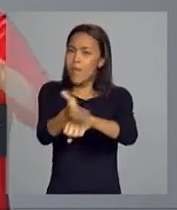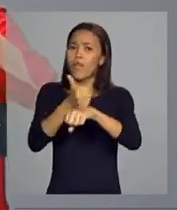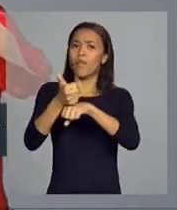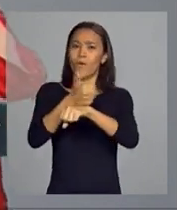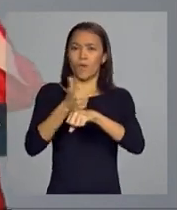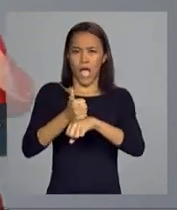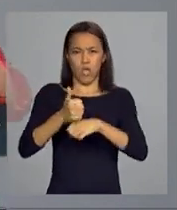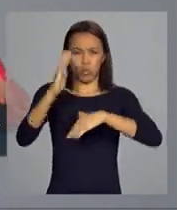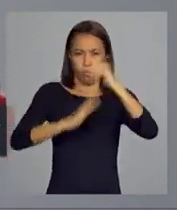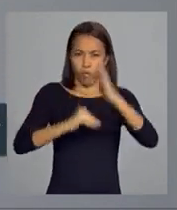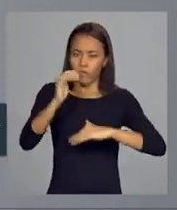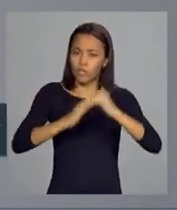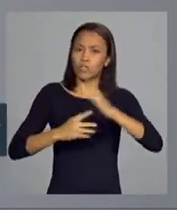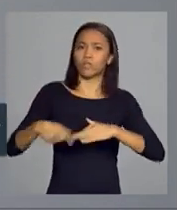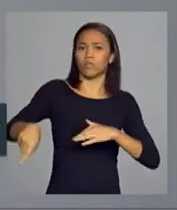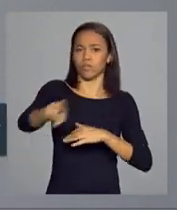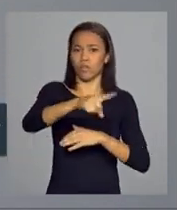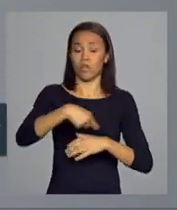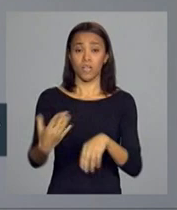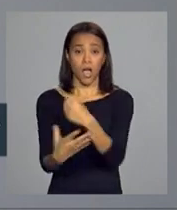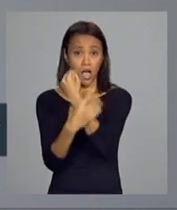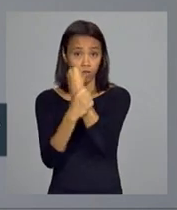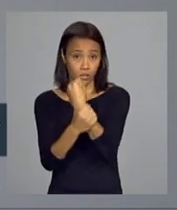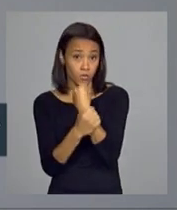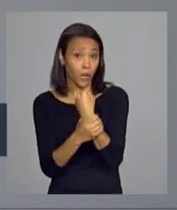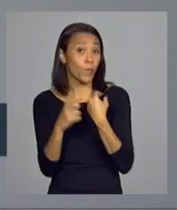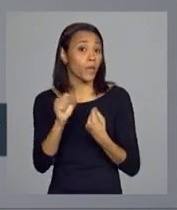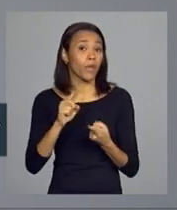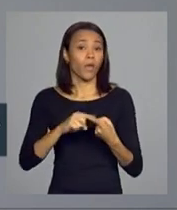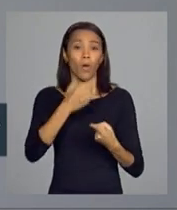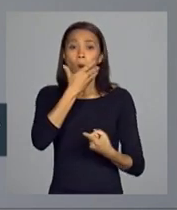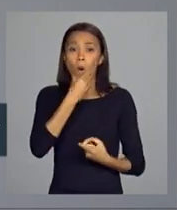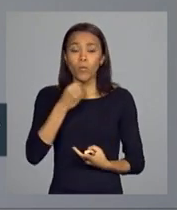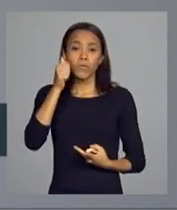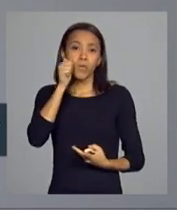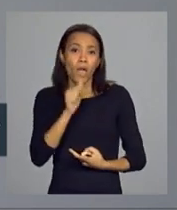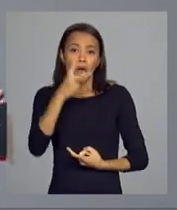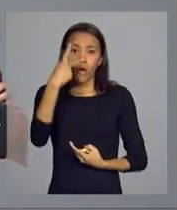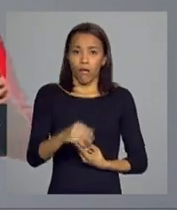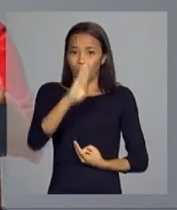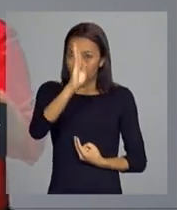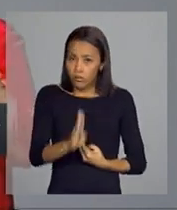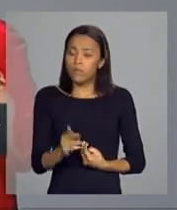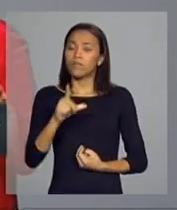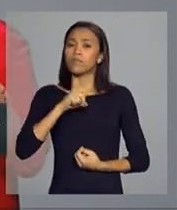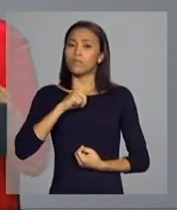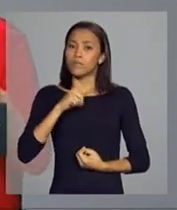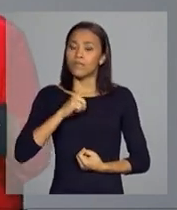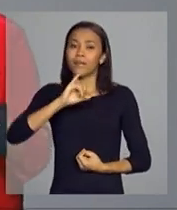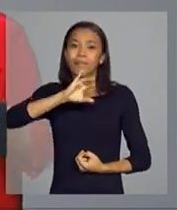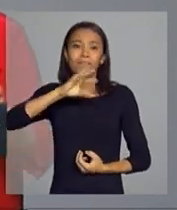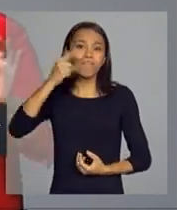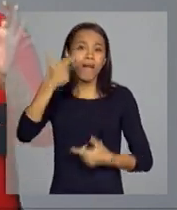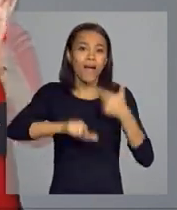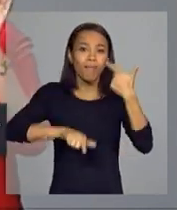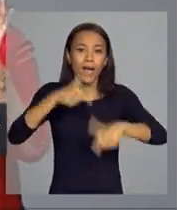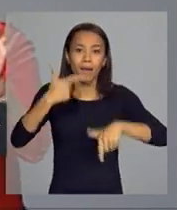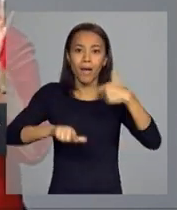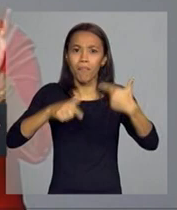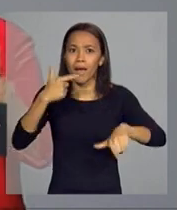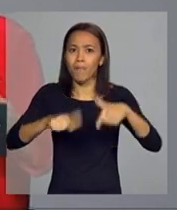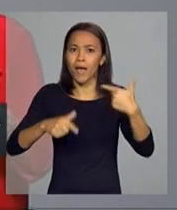mercado, assegurar que homens e mulheres brasileiras terão mais produtividade